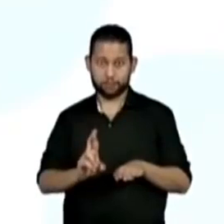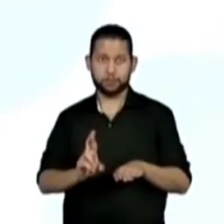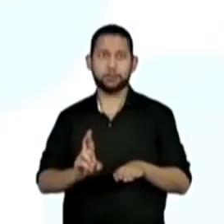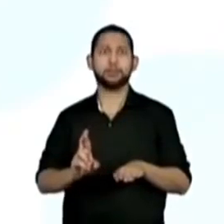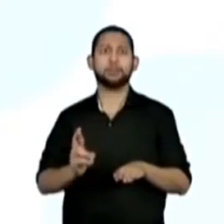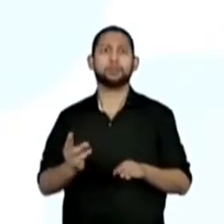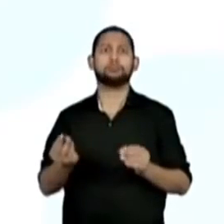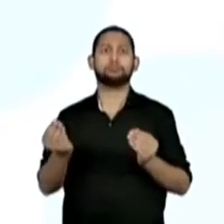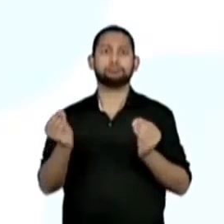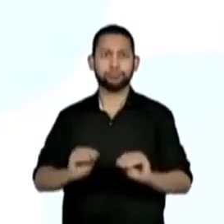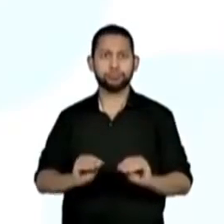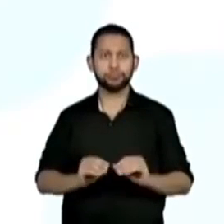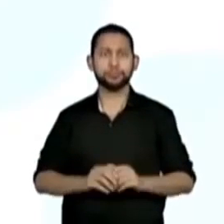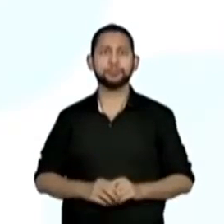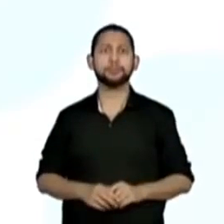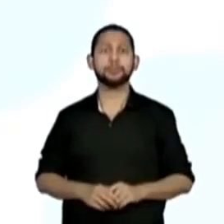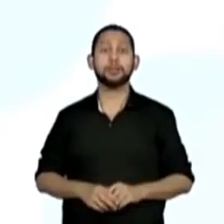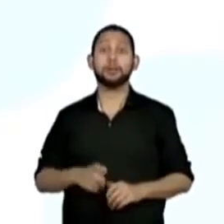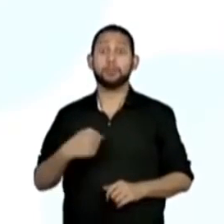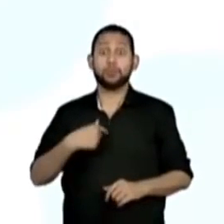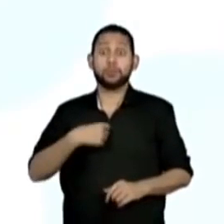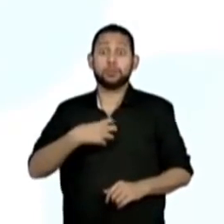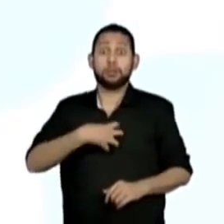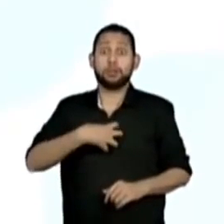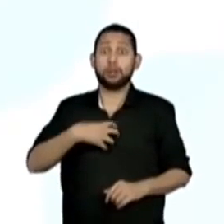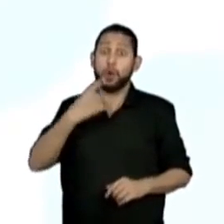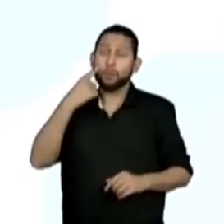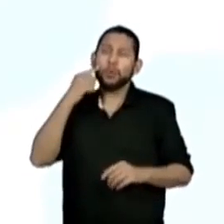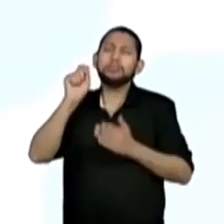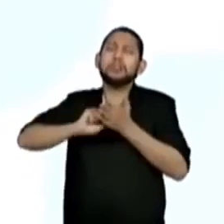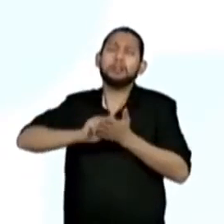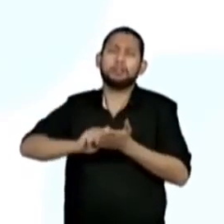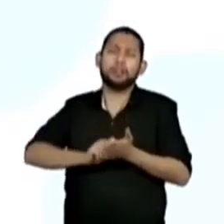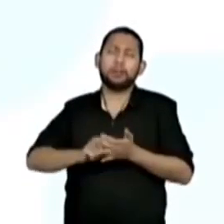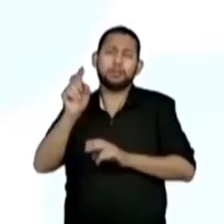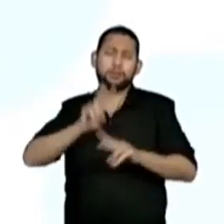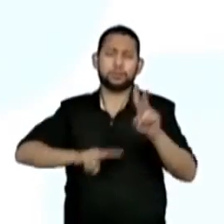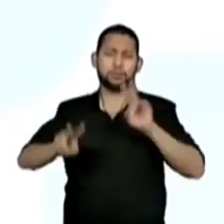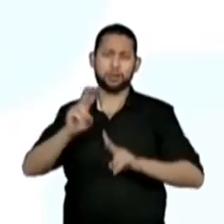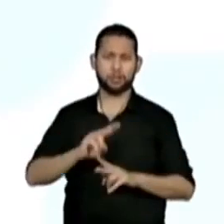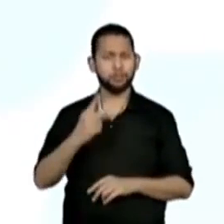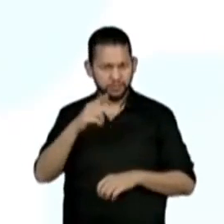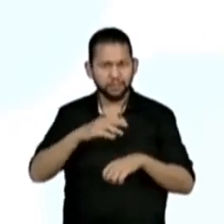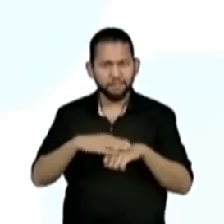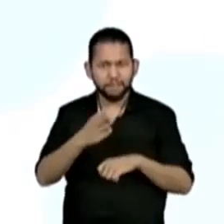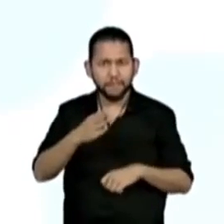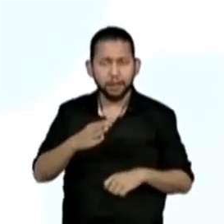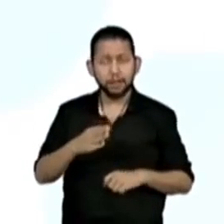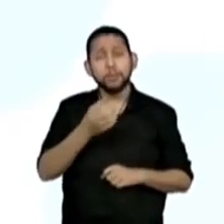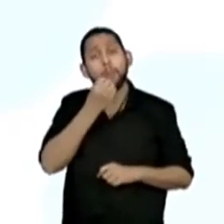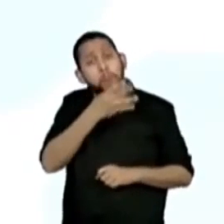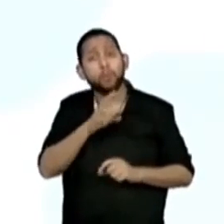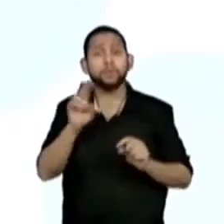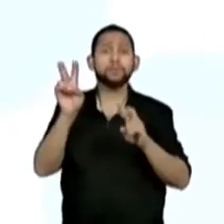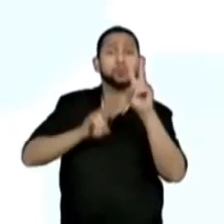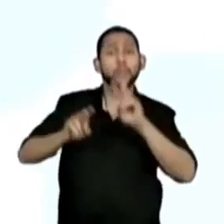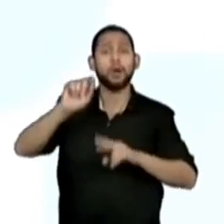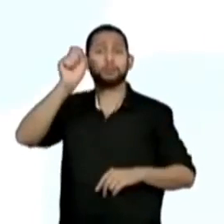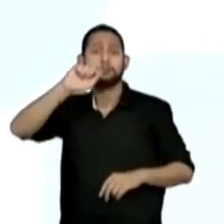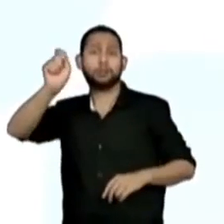a informação para eu me organizar com esses números vocês fazem isso quando estão aí pensando e